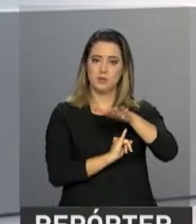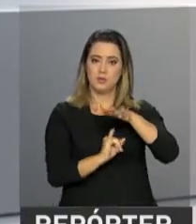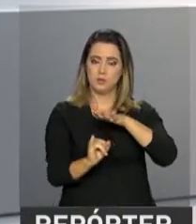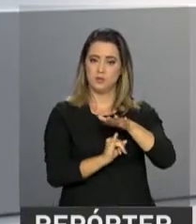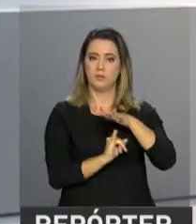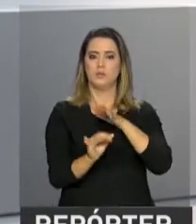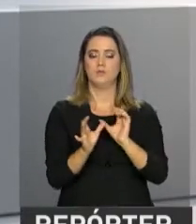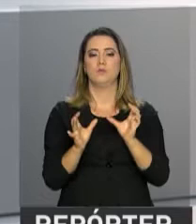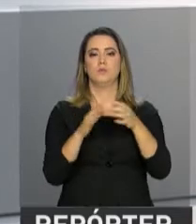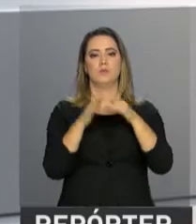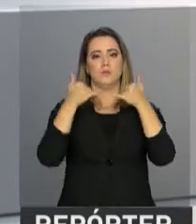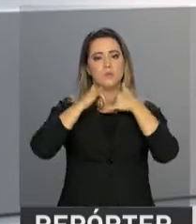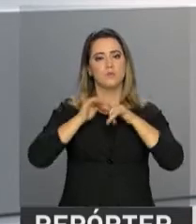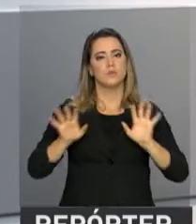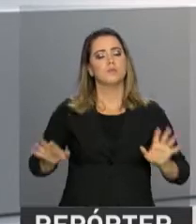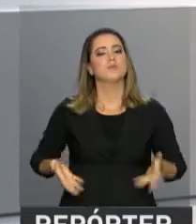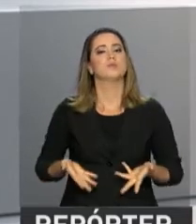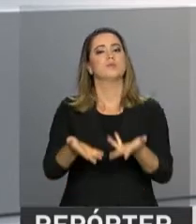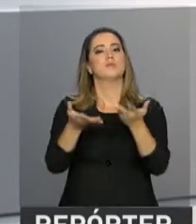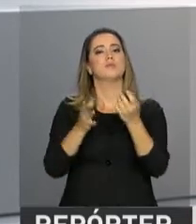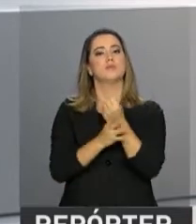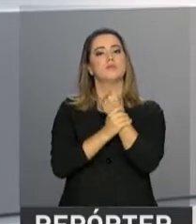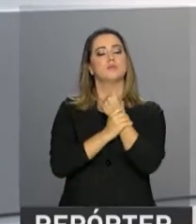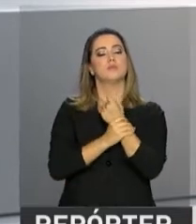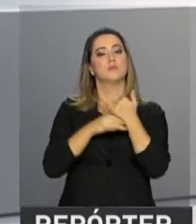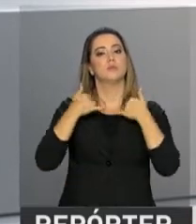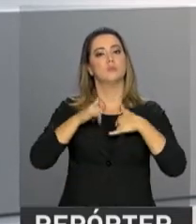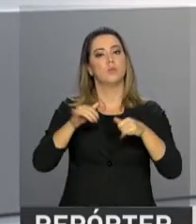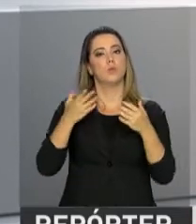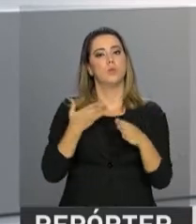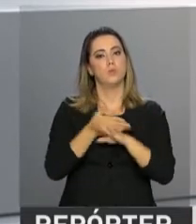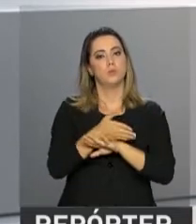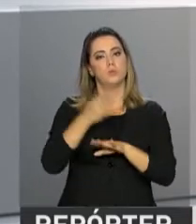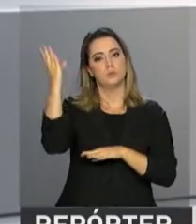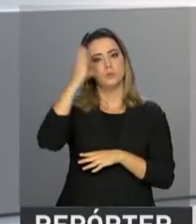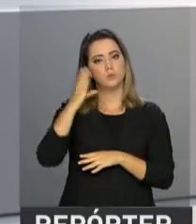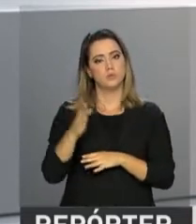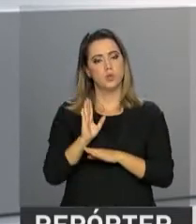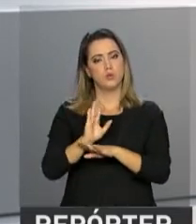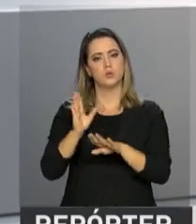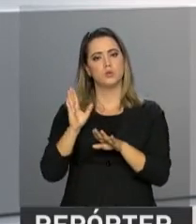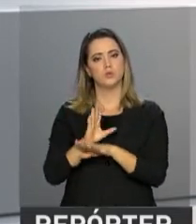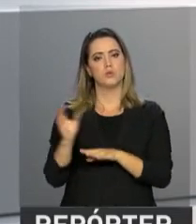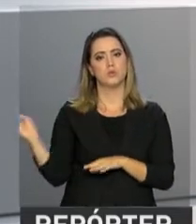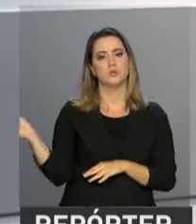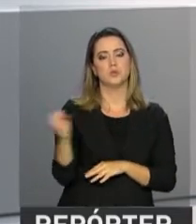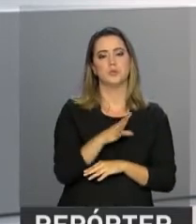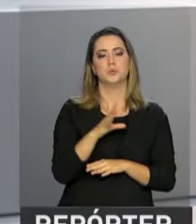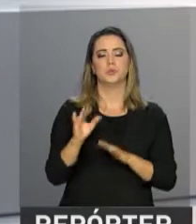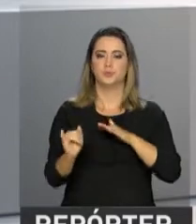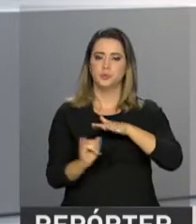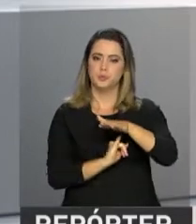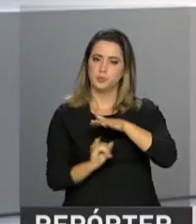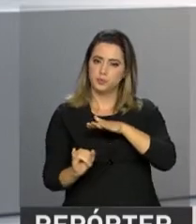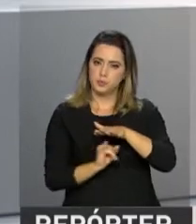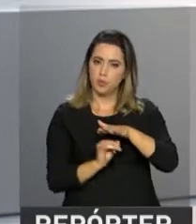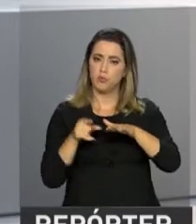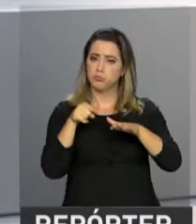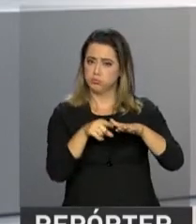promover ações para garantir a segurança energética. A entrada do Brasil deve colaborar com a modernização da agência